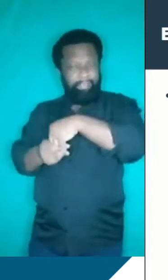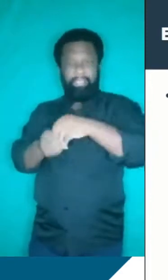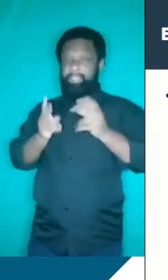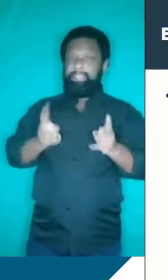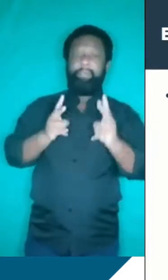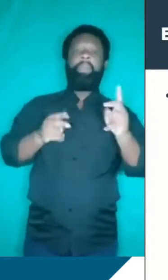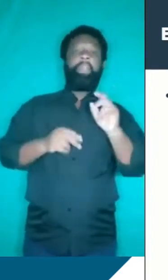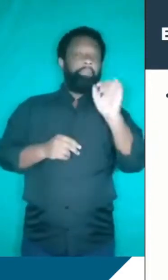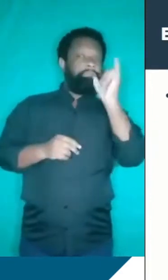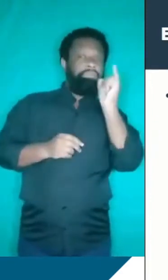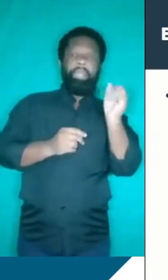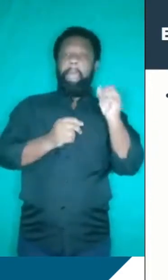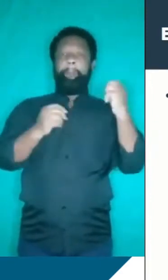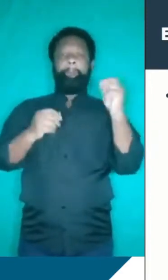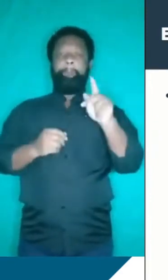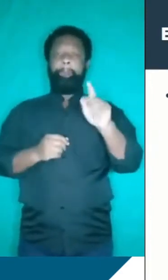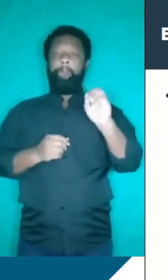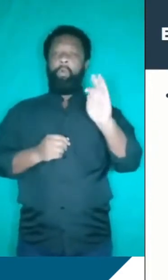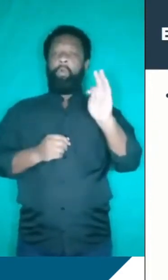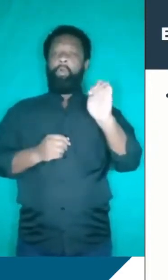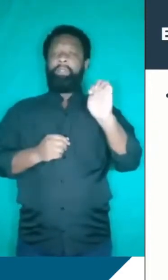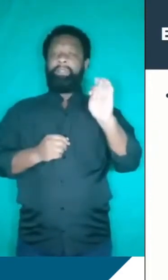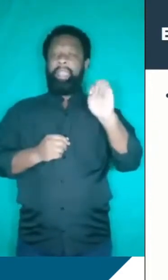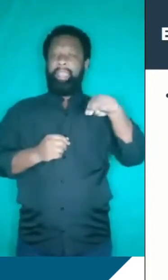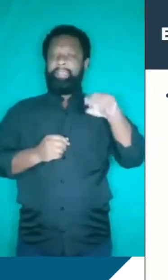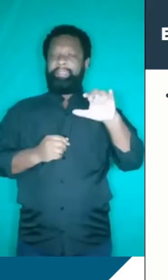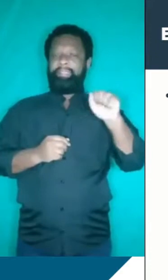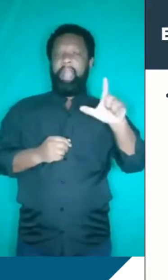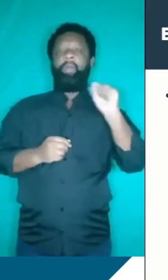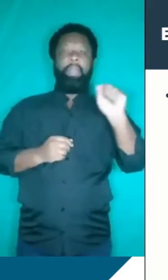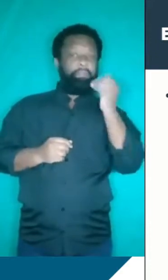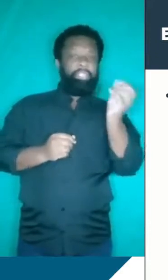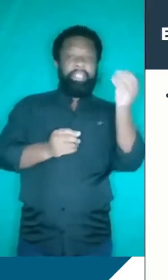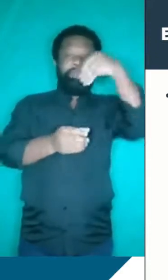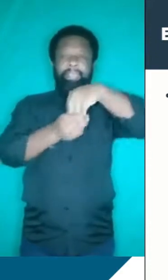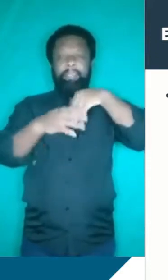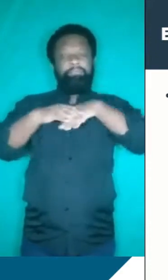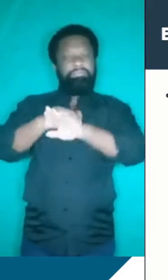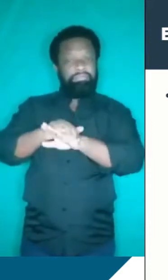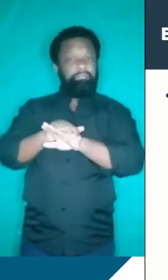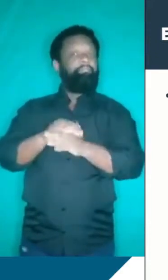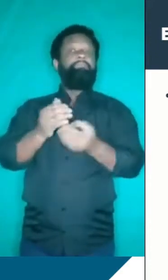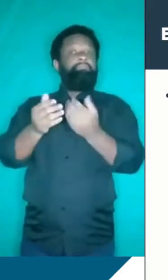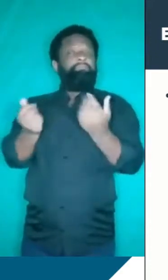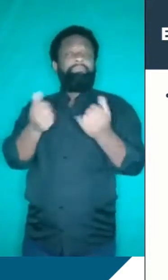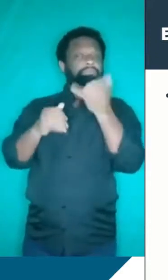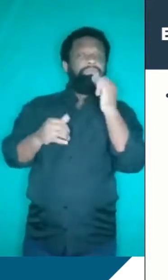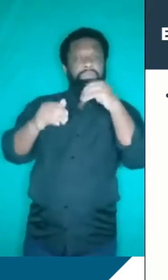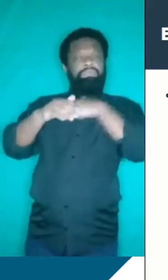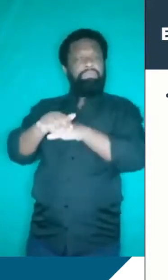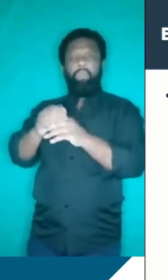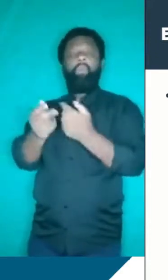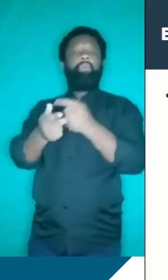fala de energia potencial, a gente está falando de energia armazenada. E essa energia, ela pode ser armazenada de duas